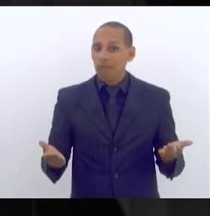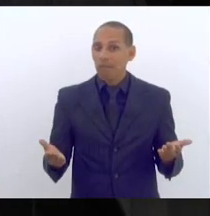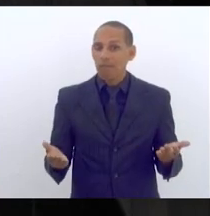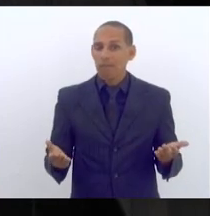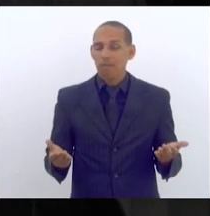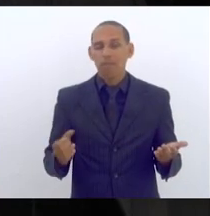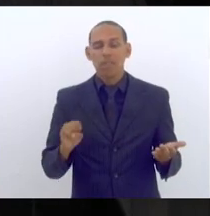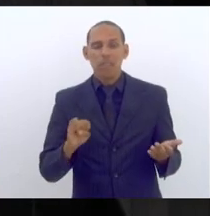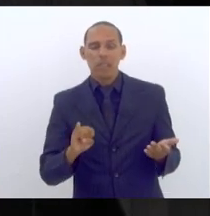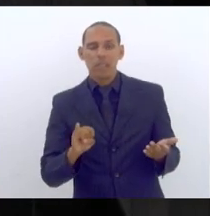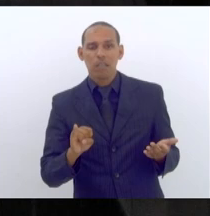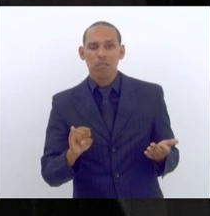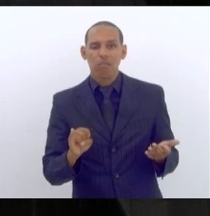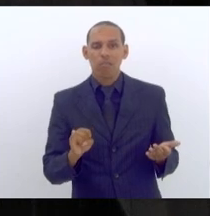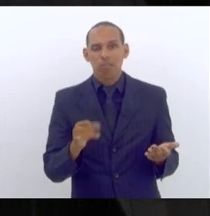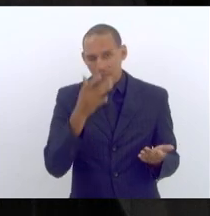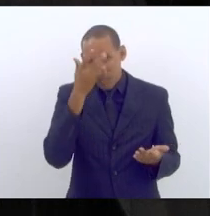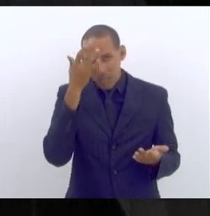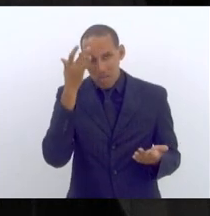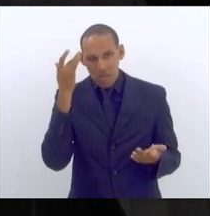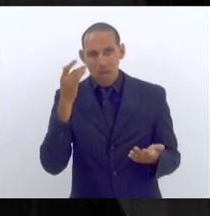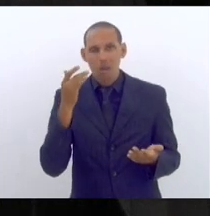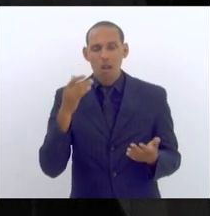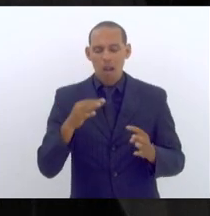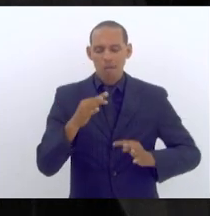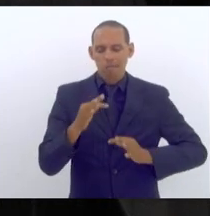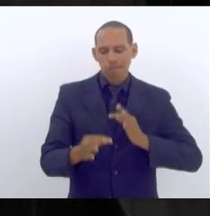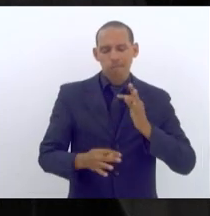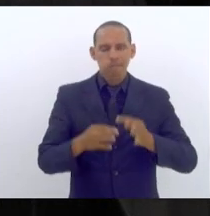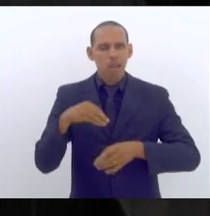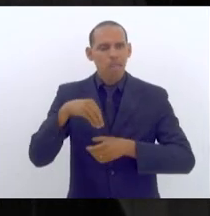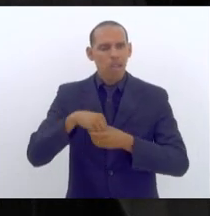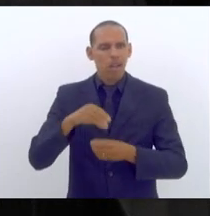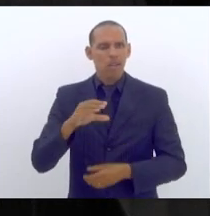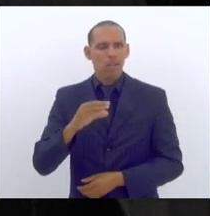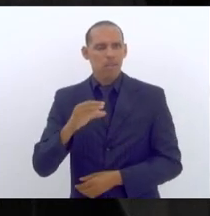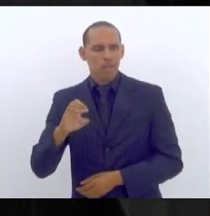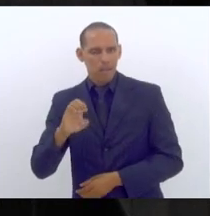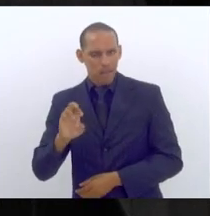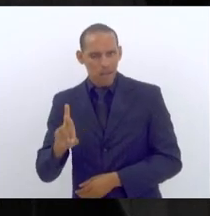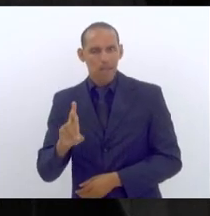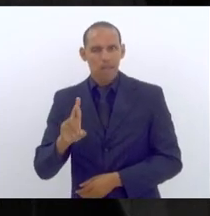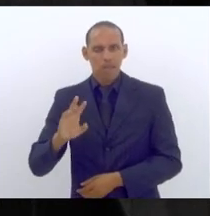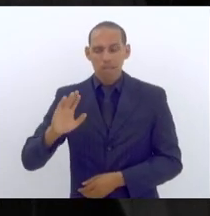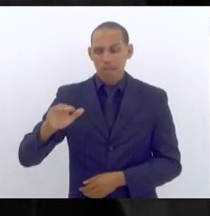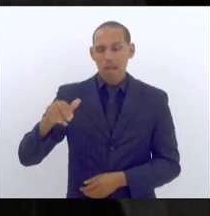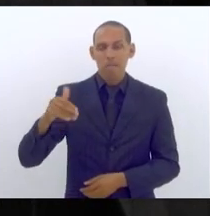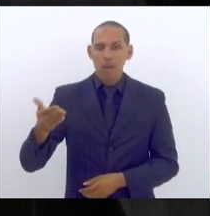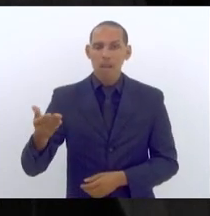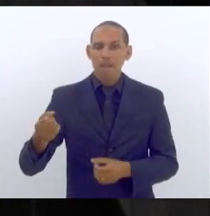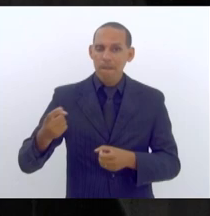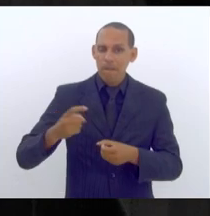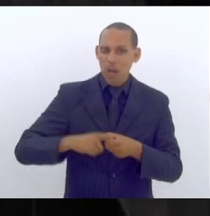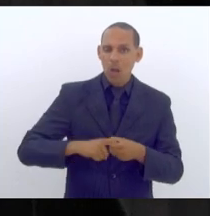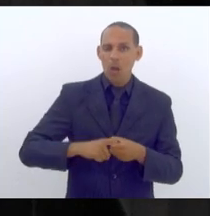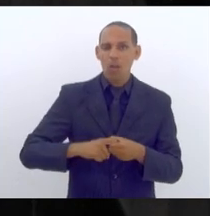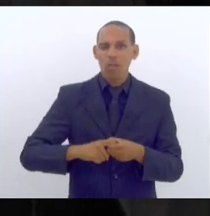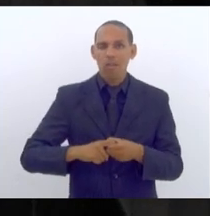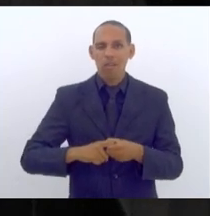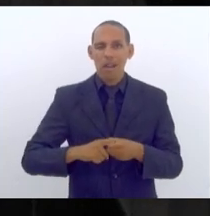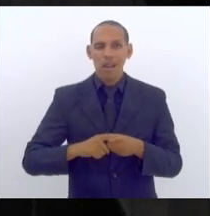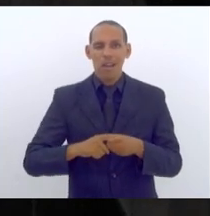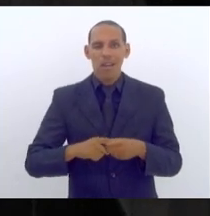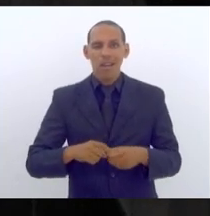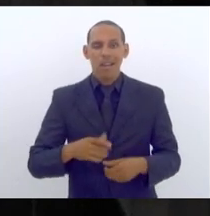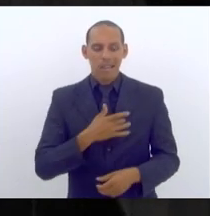alguma forma até após o tratamento no ser for devolvido curado